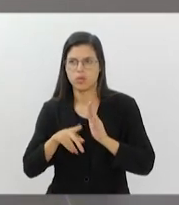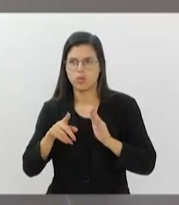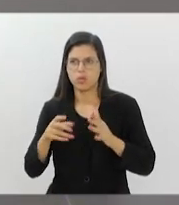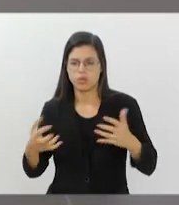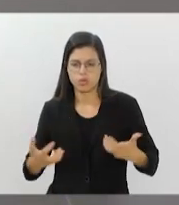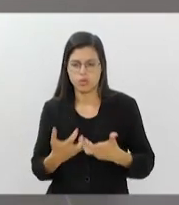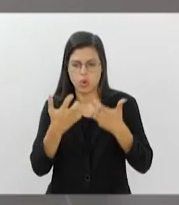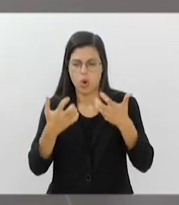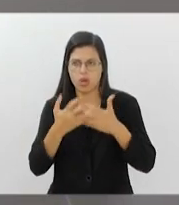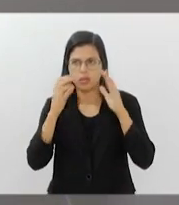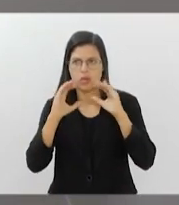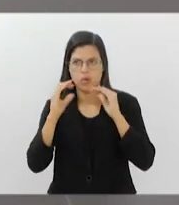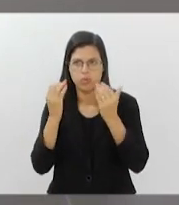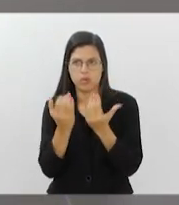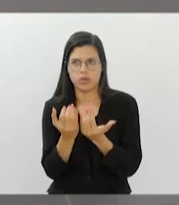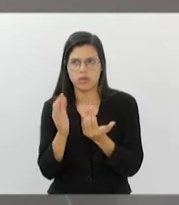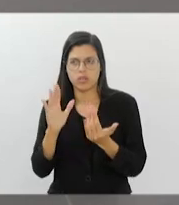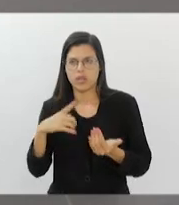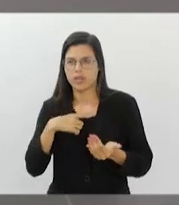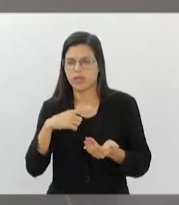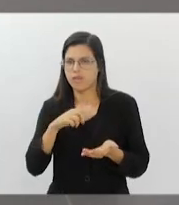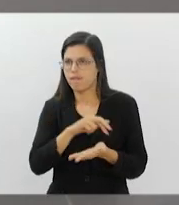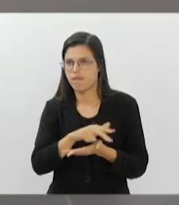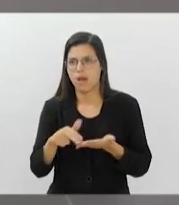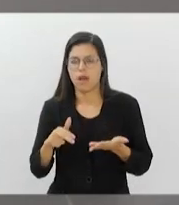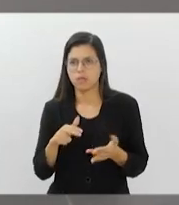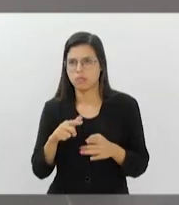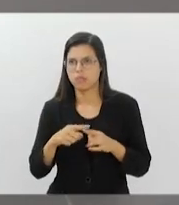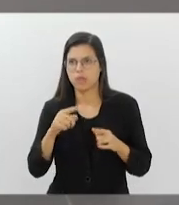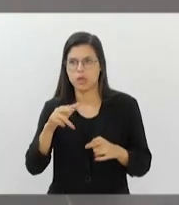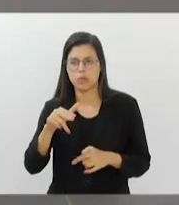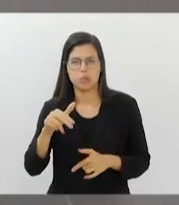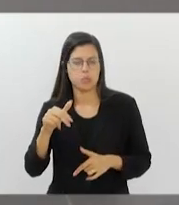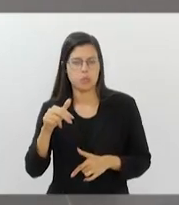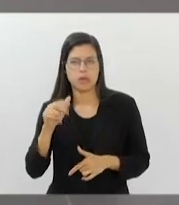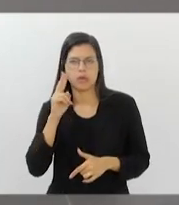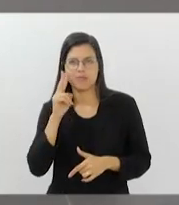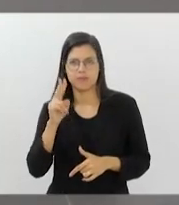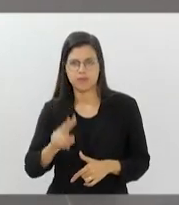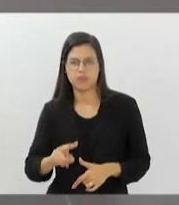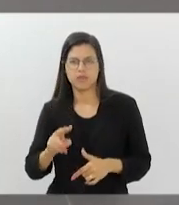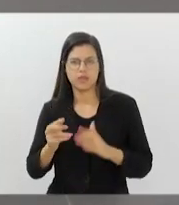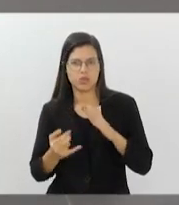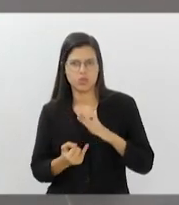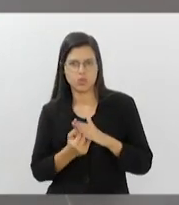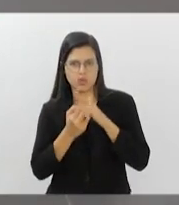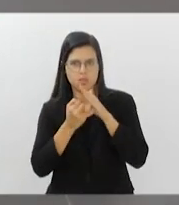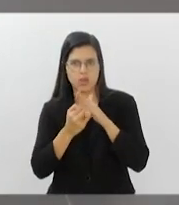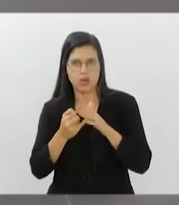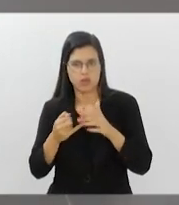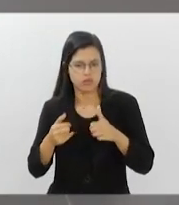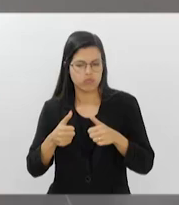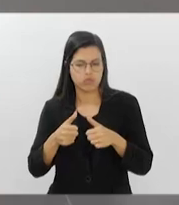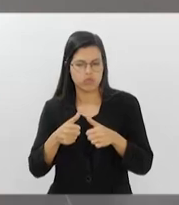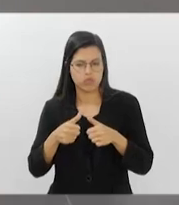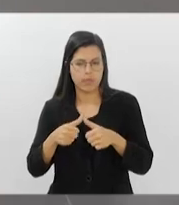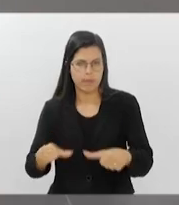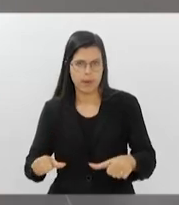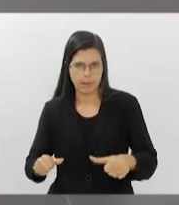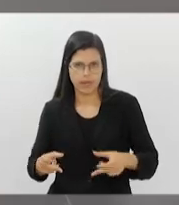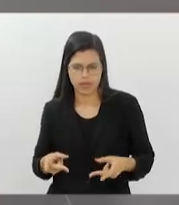existem diversos, mas eu nunca vi nas instituições de longa permanência. Mas tem diversos, tem.